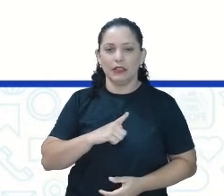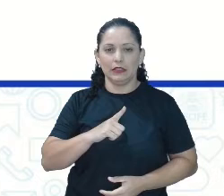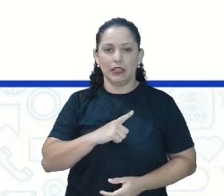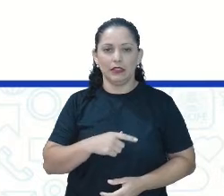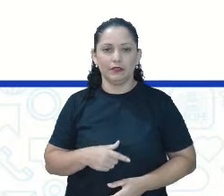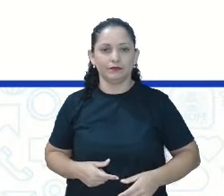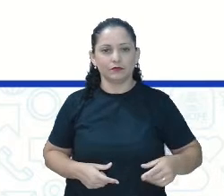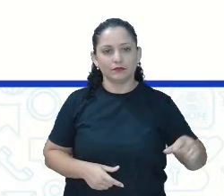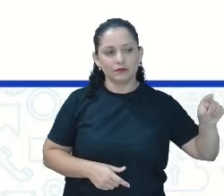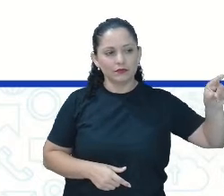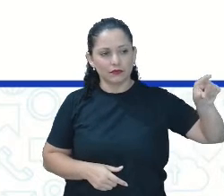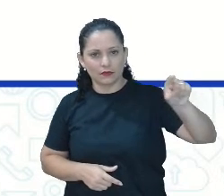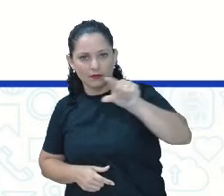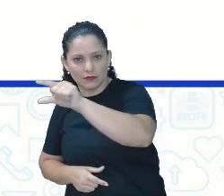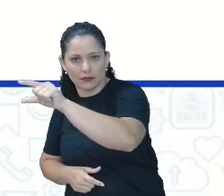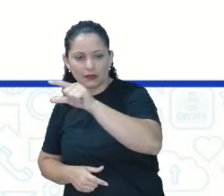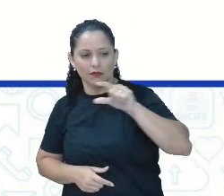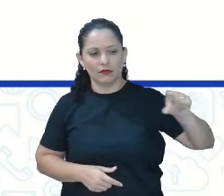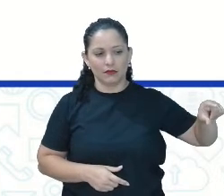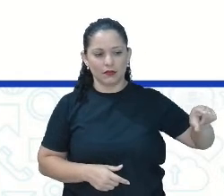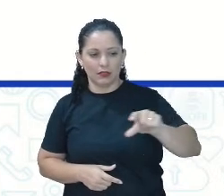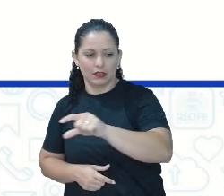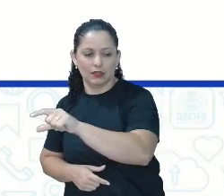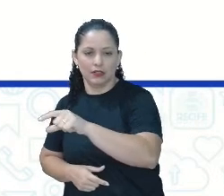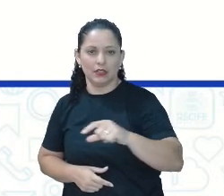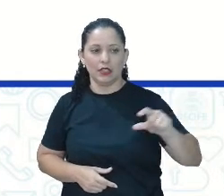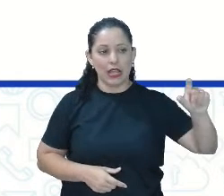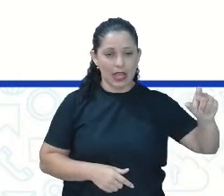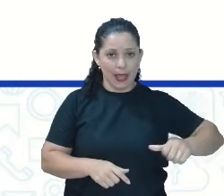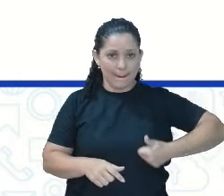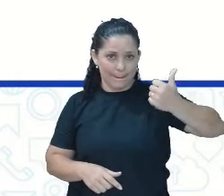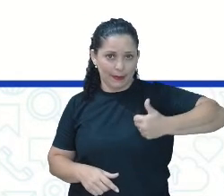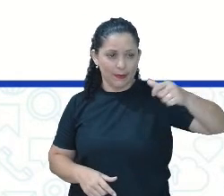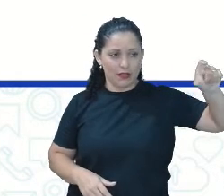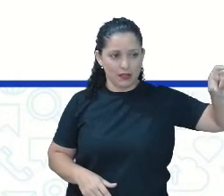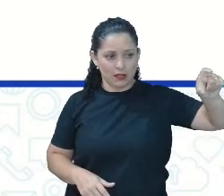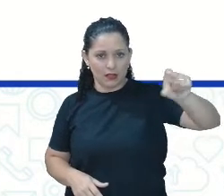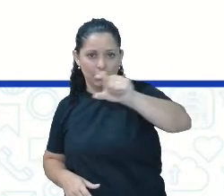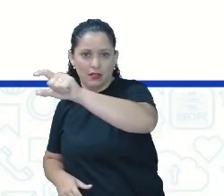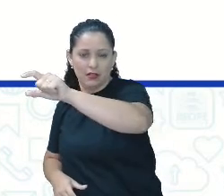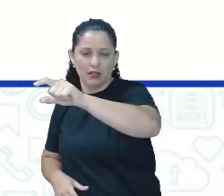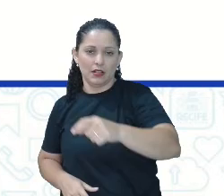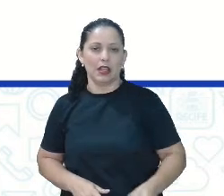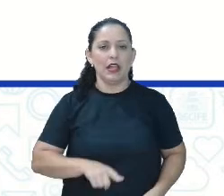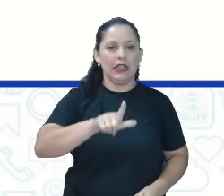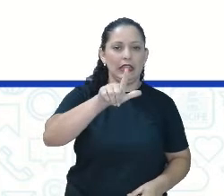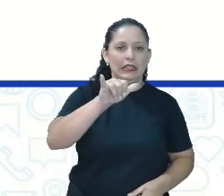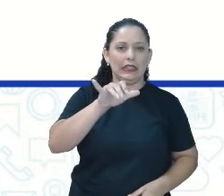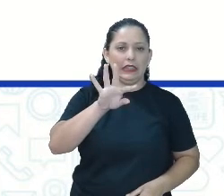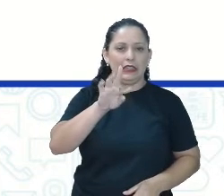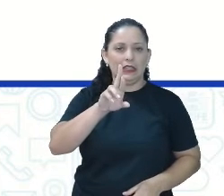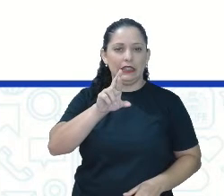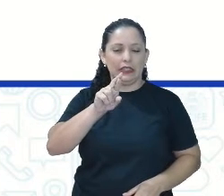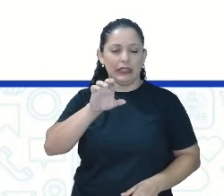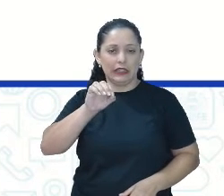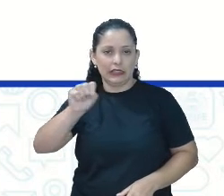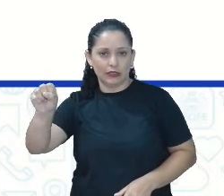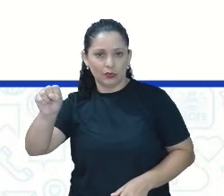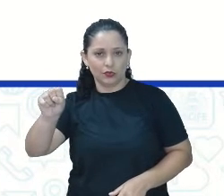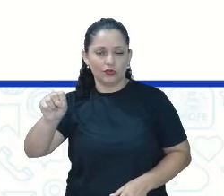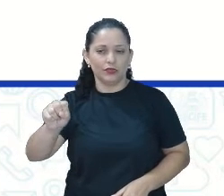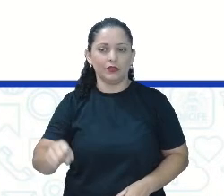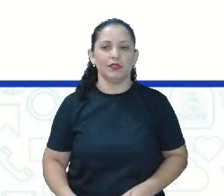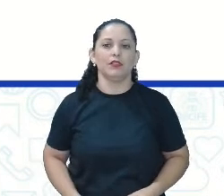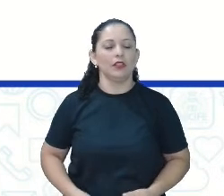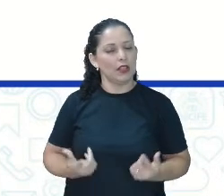duas fileiras, tá bom? A fileira do litro e a fileira aí do valor, certo? Então aí, ó, um